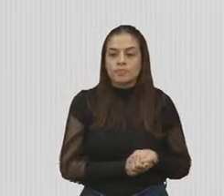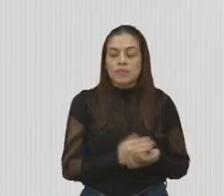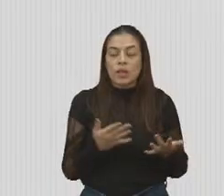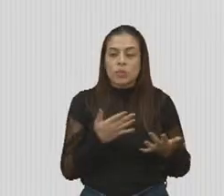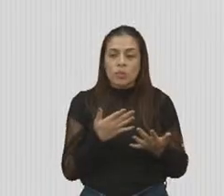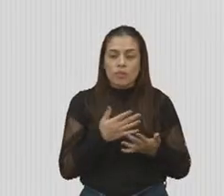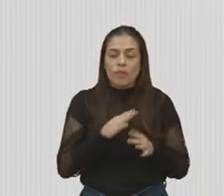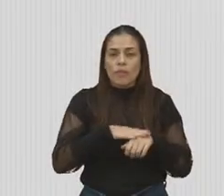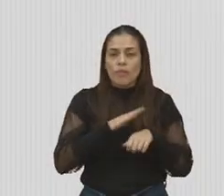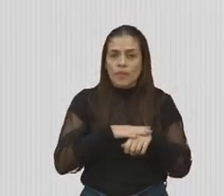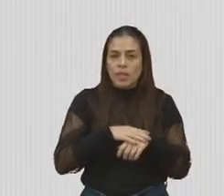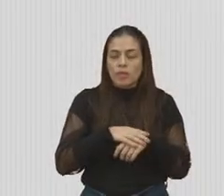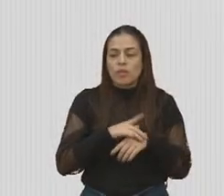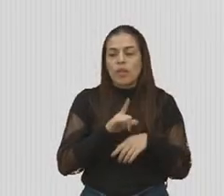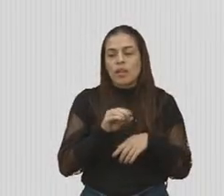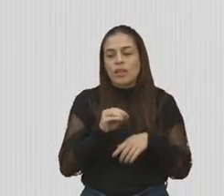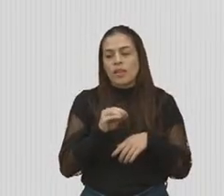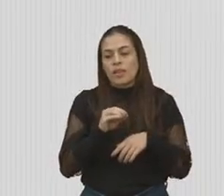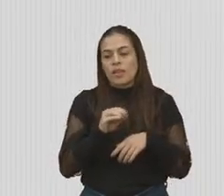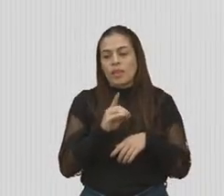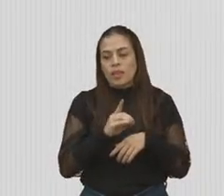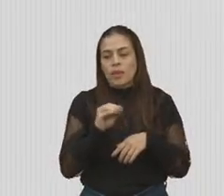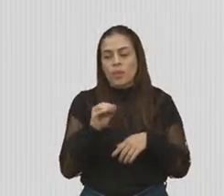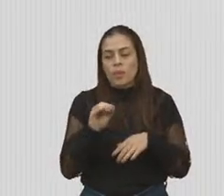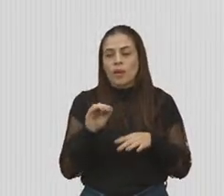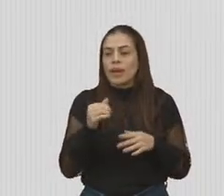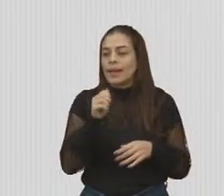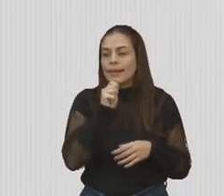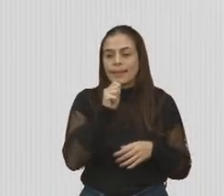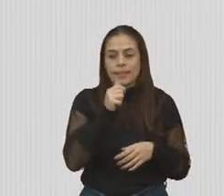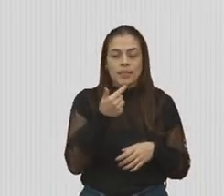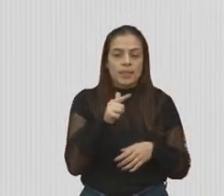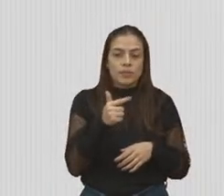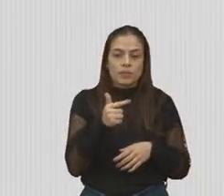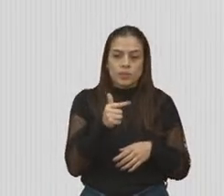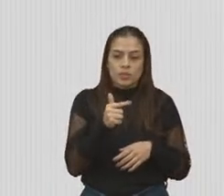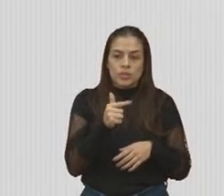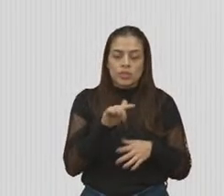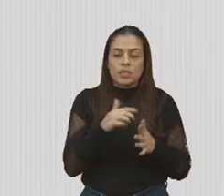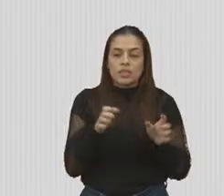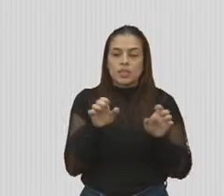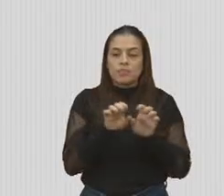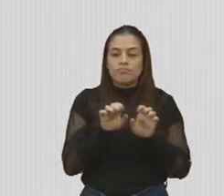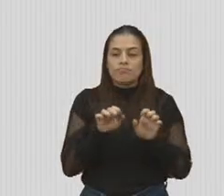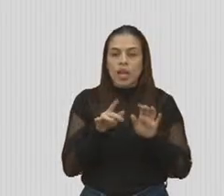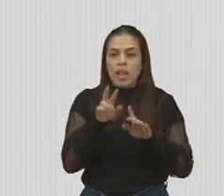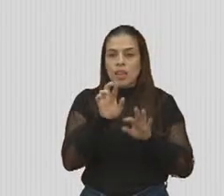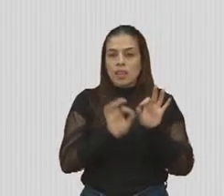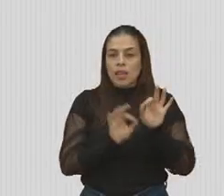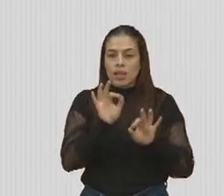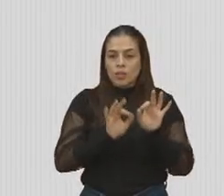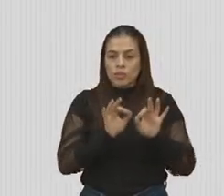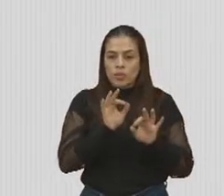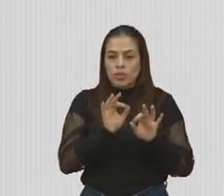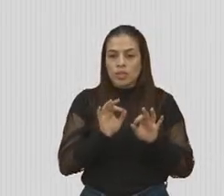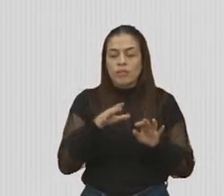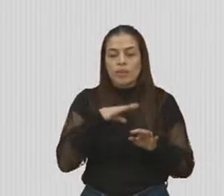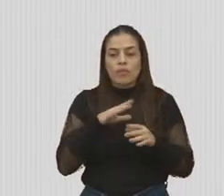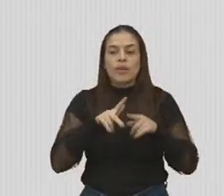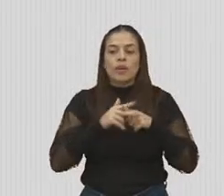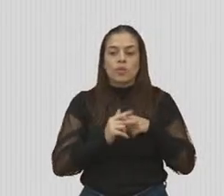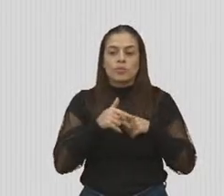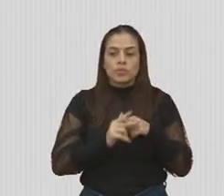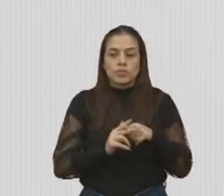momento em que foi feita a LDO, a Secretaria de Infraestrutura ainda não continha a parte de zeladoria urbana, algo que será corrigido